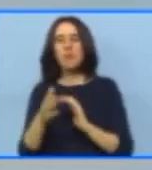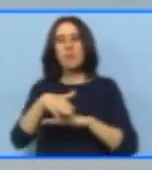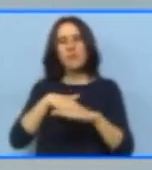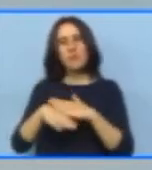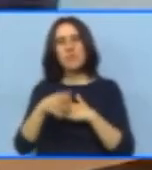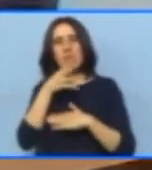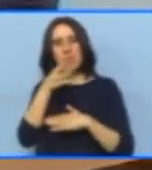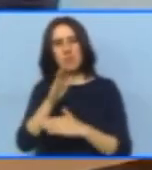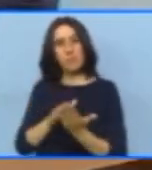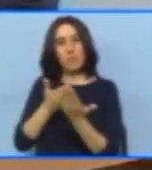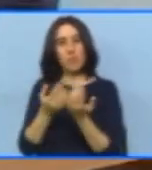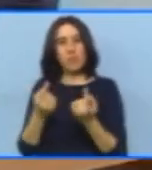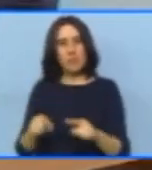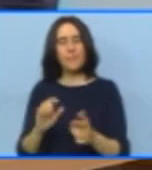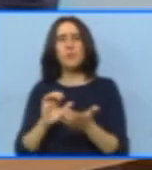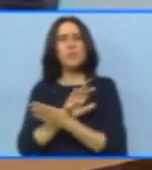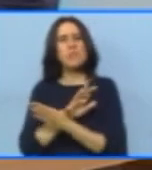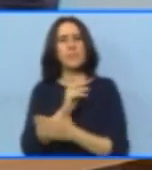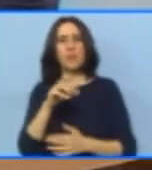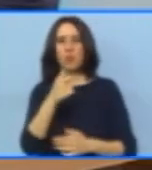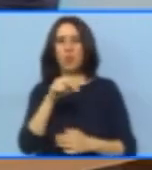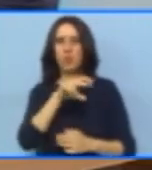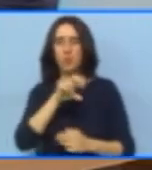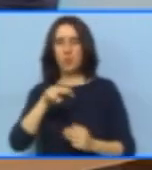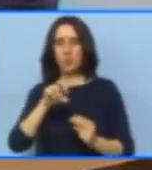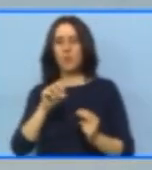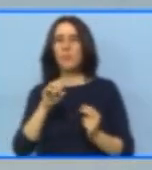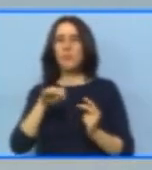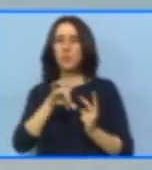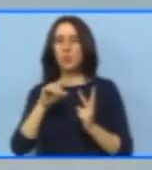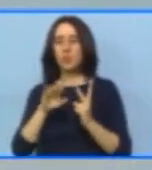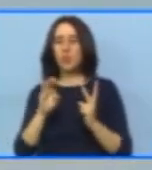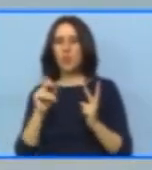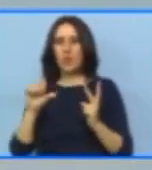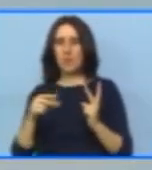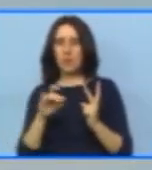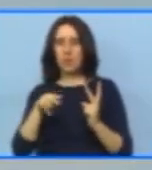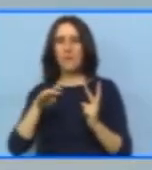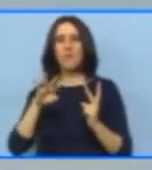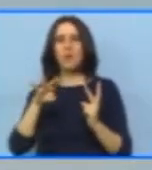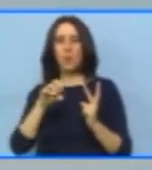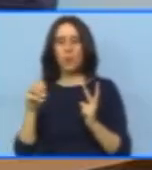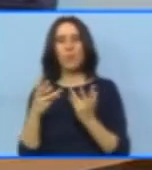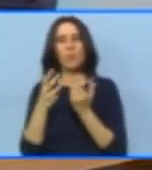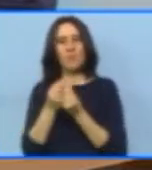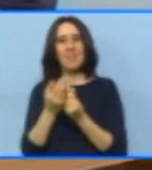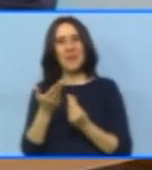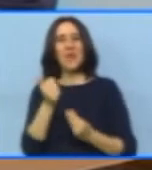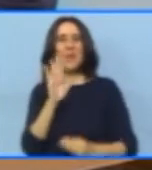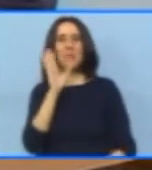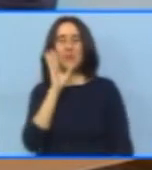fazer. Falamos dos jornalistas António Marujo e Joaquim Franco, que estão hoje entre nós. Olá, boa tarde. Obrigado por estarem